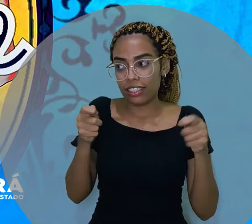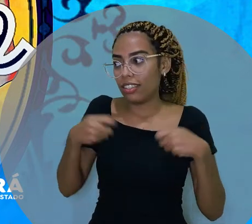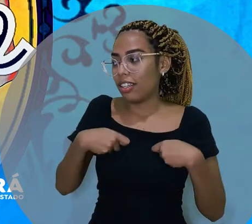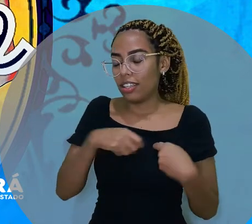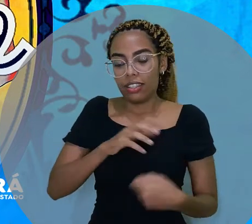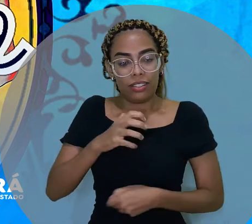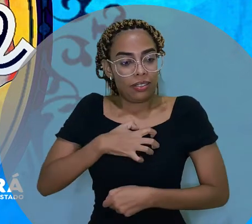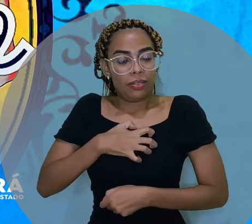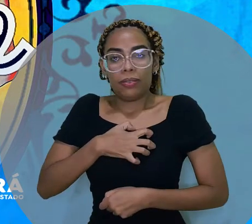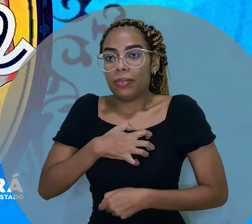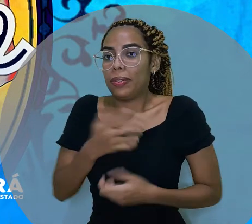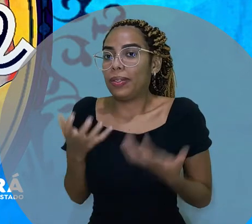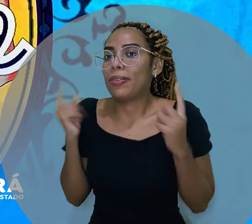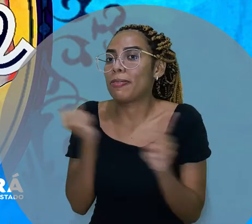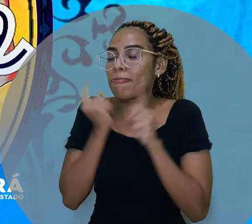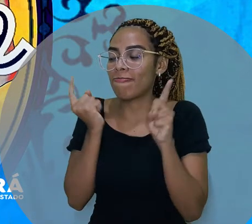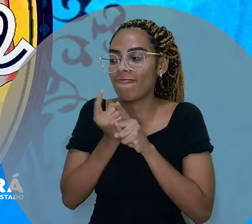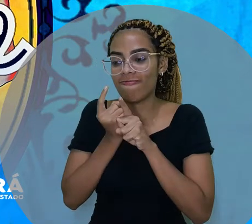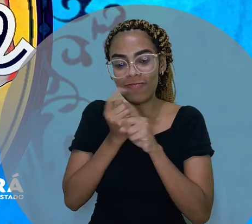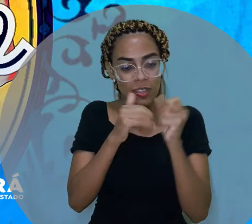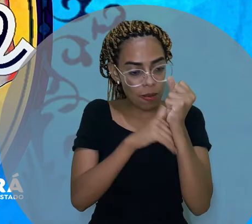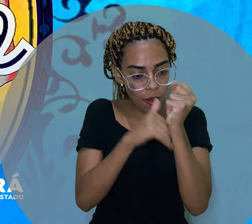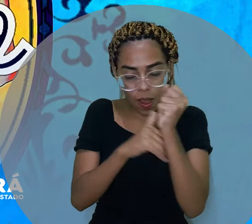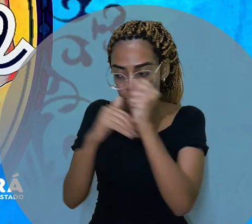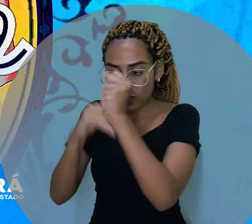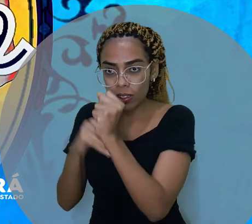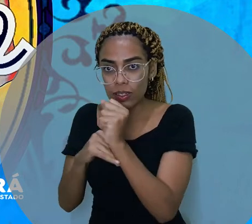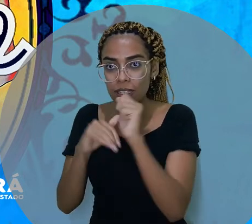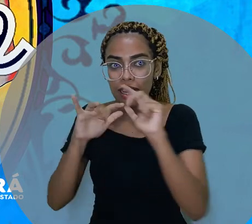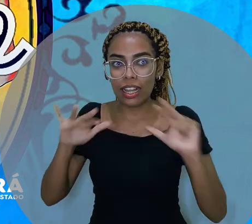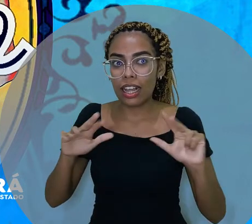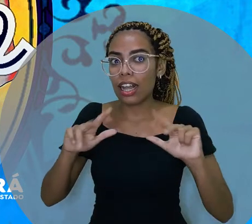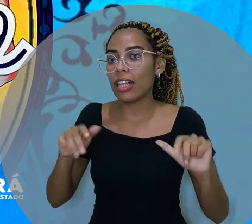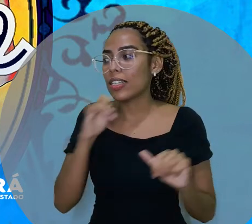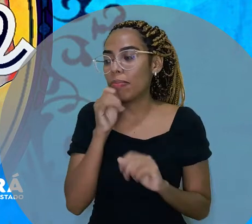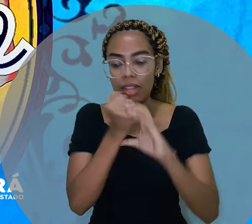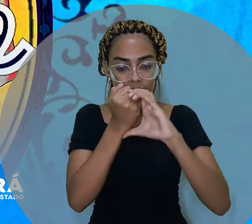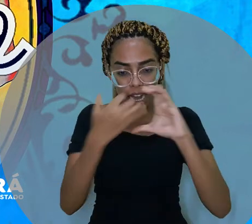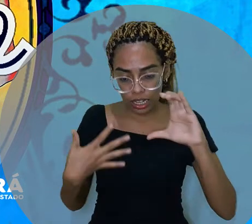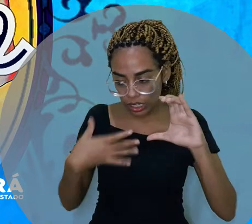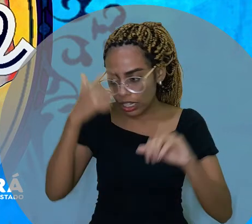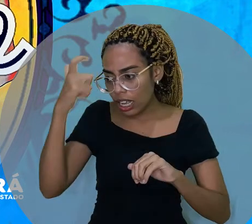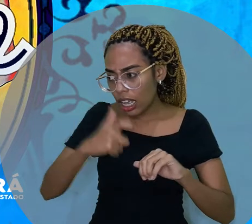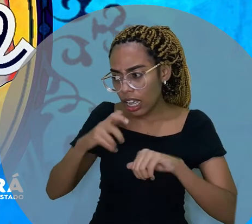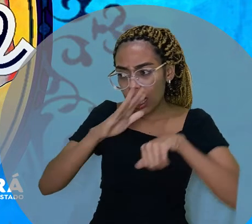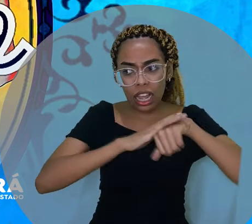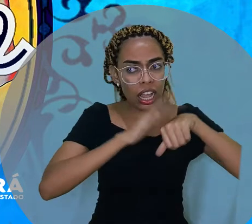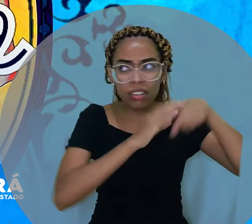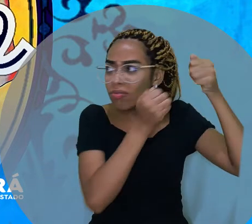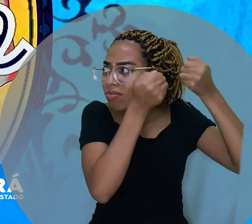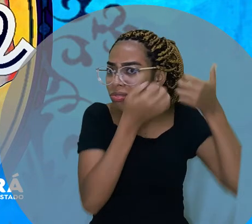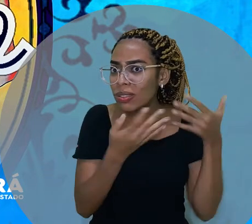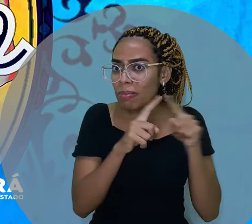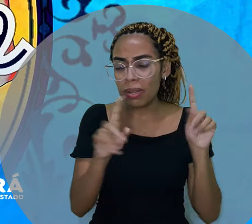semanas, já nutriam, cada qual em seu segredo, o desejo de um encontro. Chegaram a falar